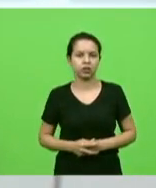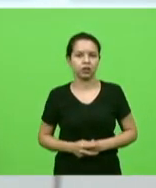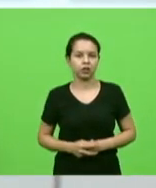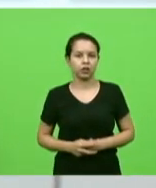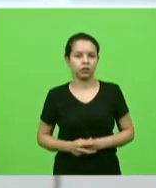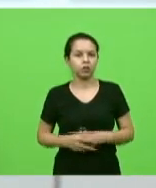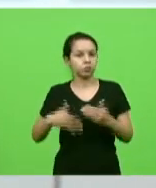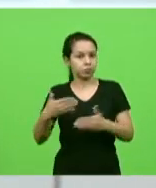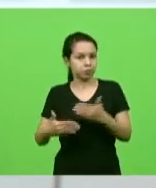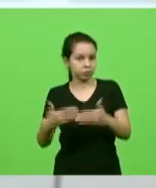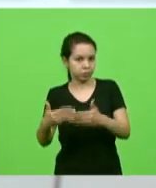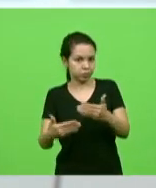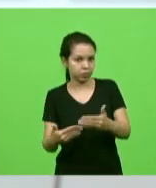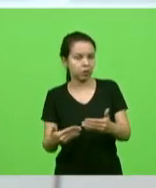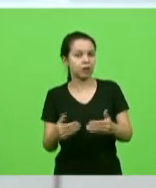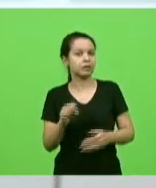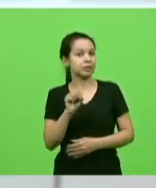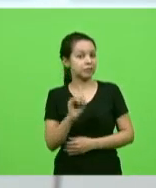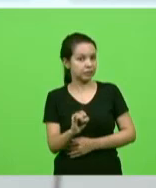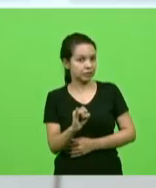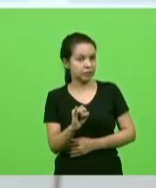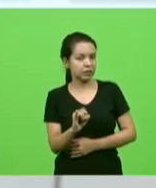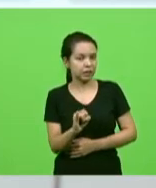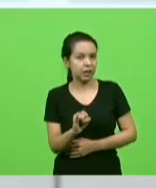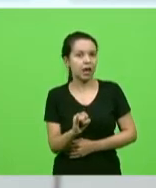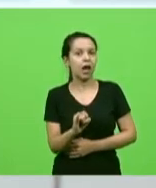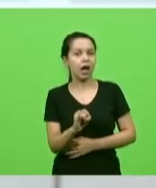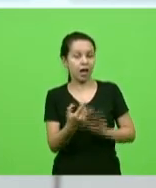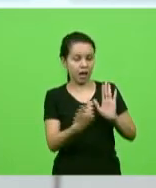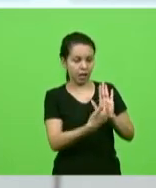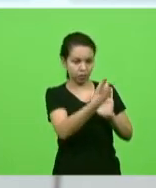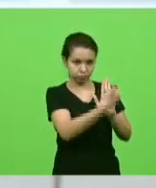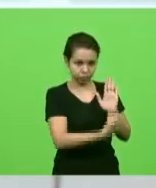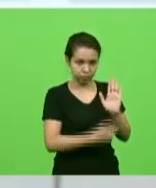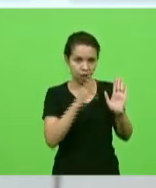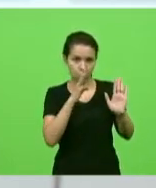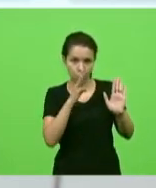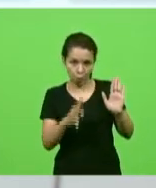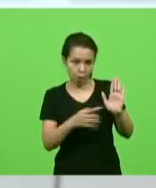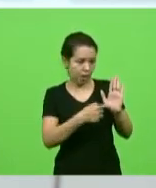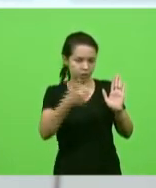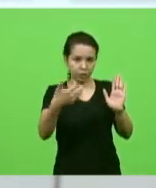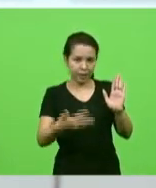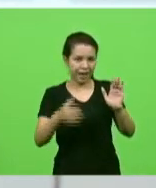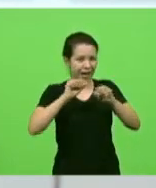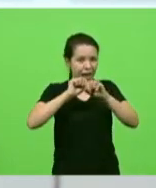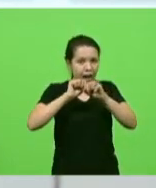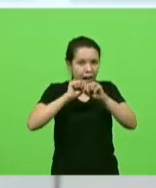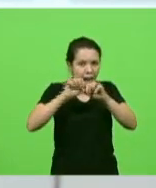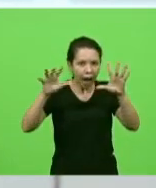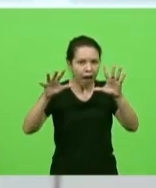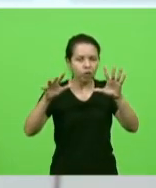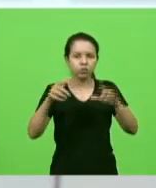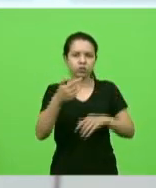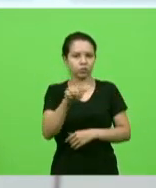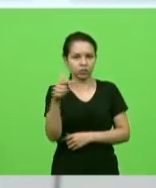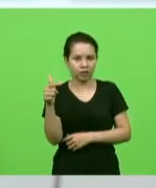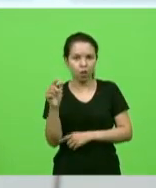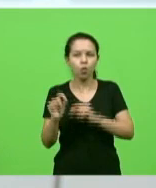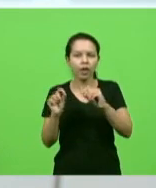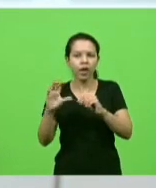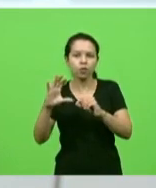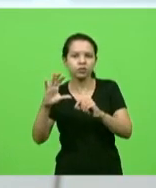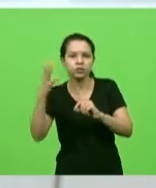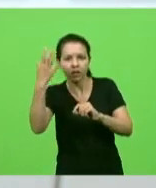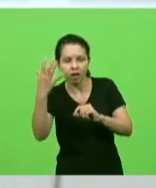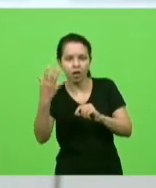diapasão se a peça acusatória não delimita com clareza os fatos sim imputados na medida em